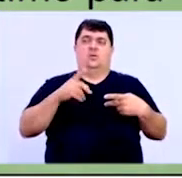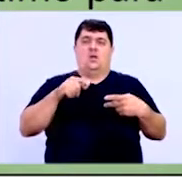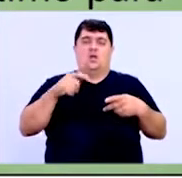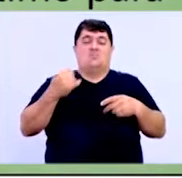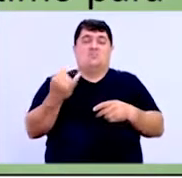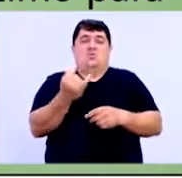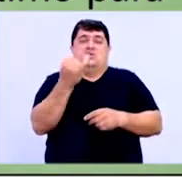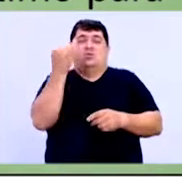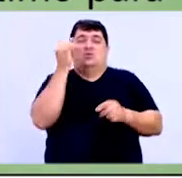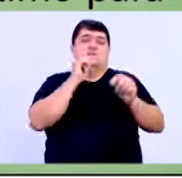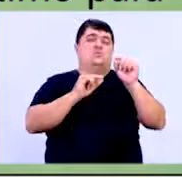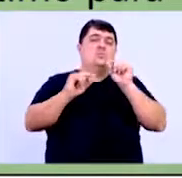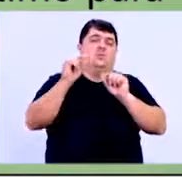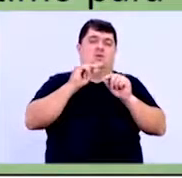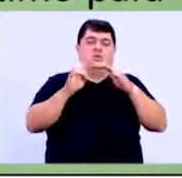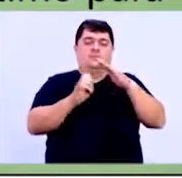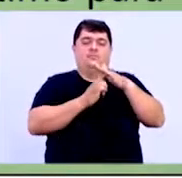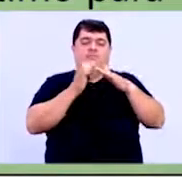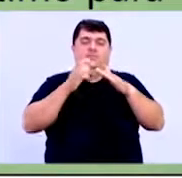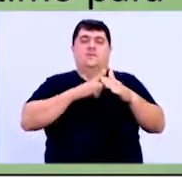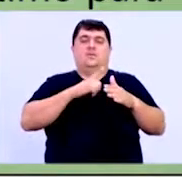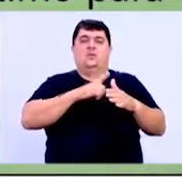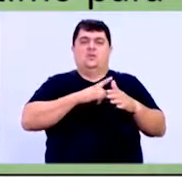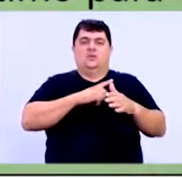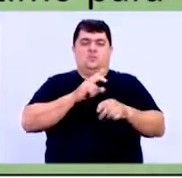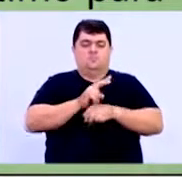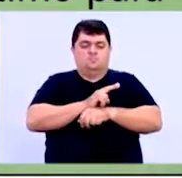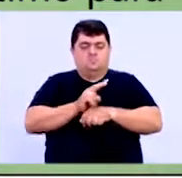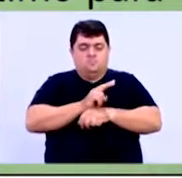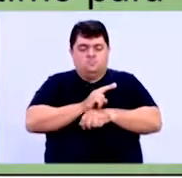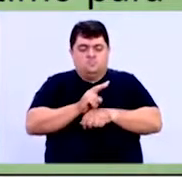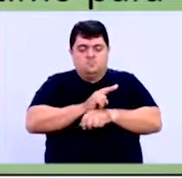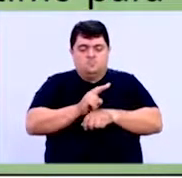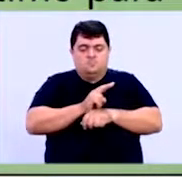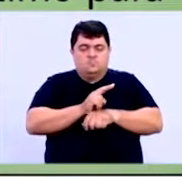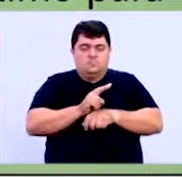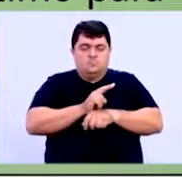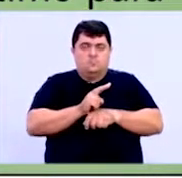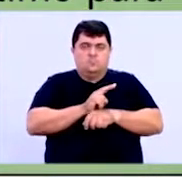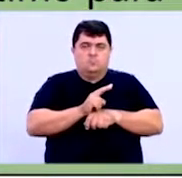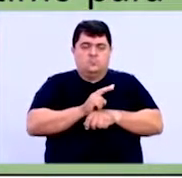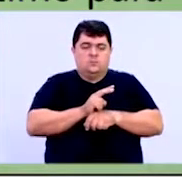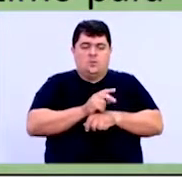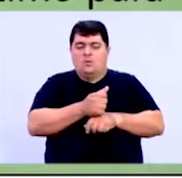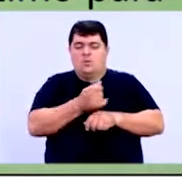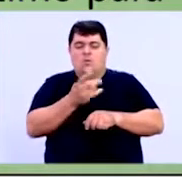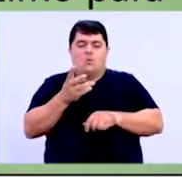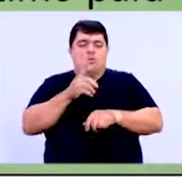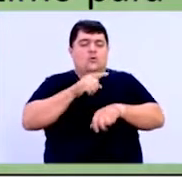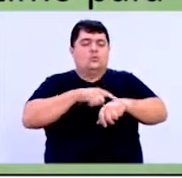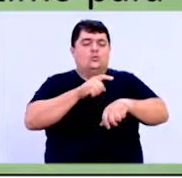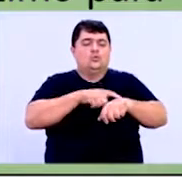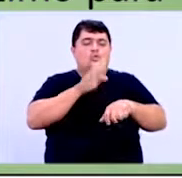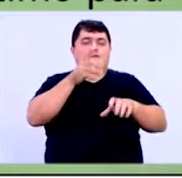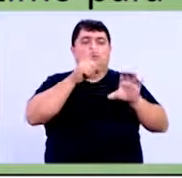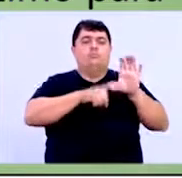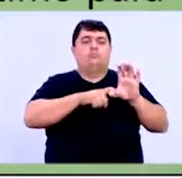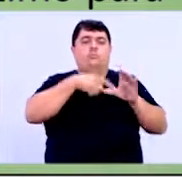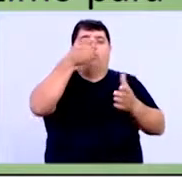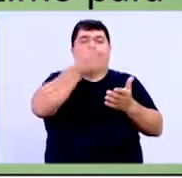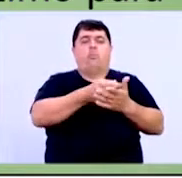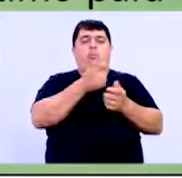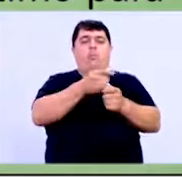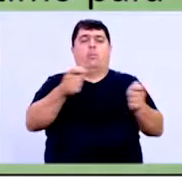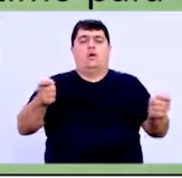essencial que a empresa tenha um controle rígido de quando vence suas contas, para